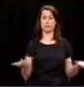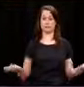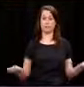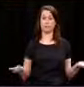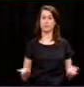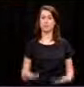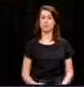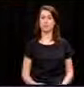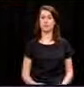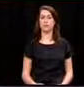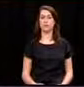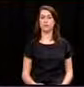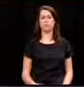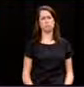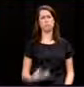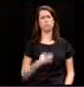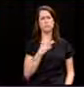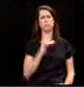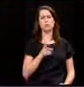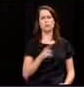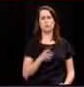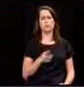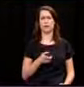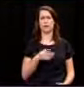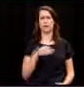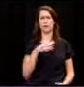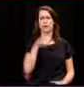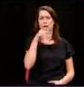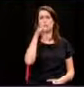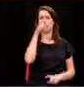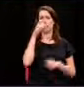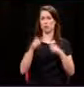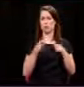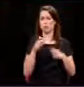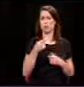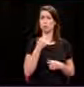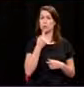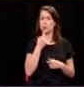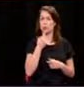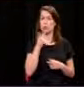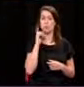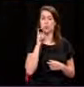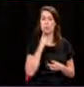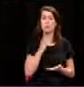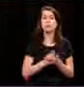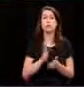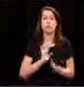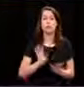uma percentagem grande, que não é apenas surda, é surda-muda. E neste caso é possível então